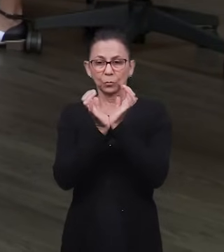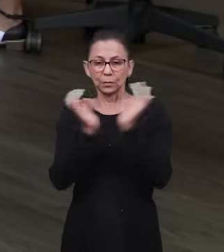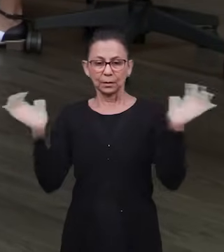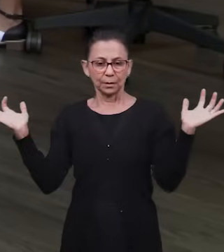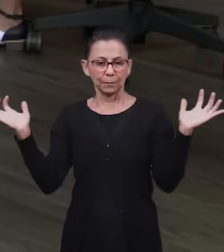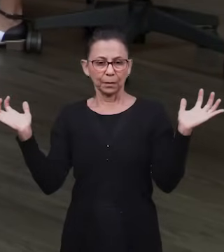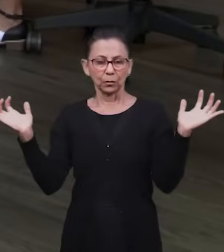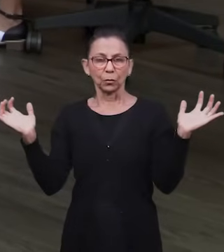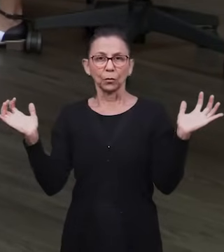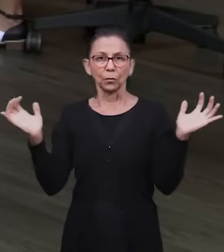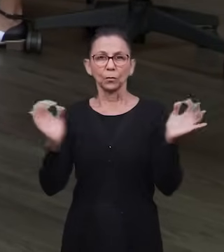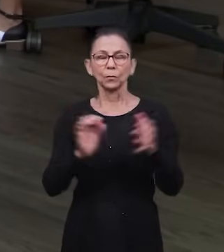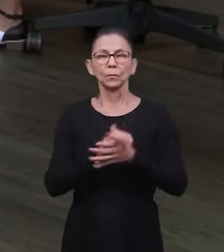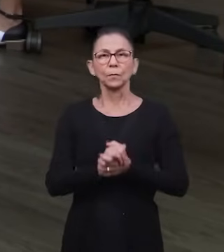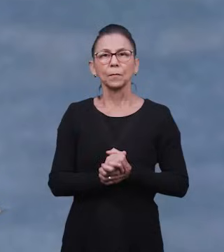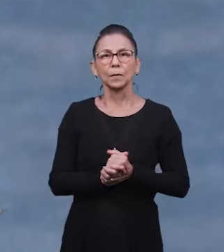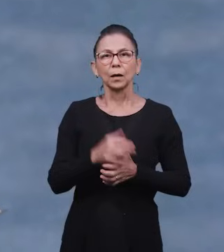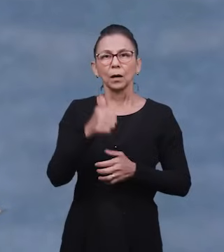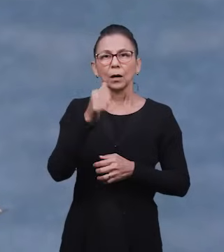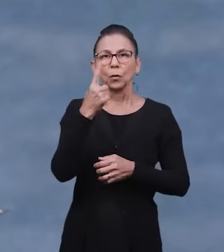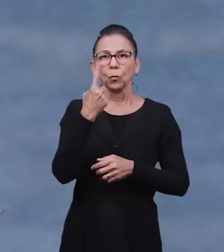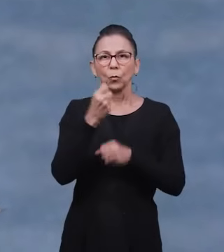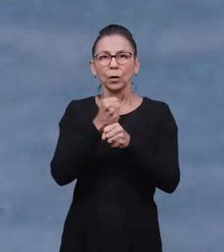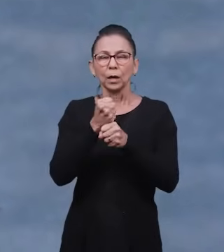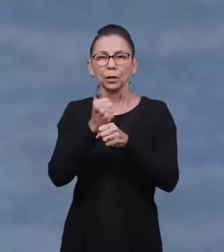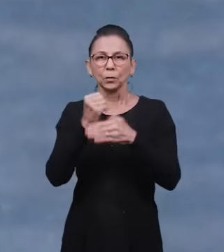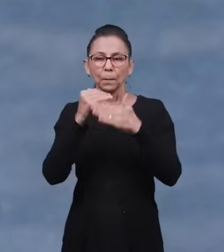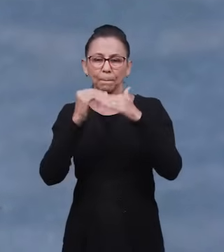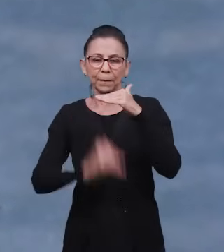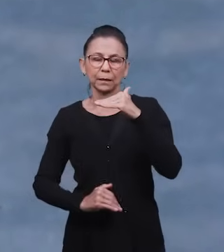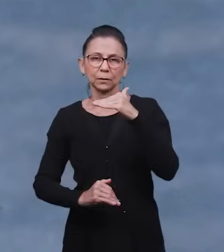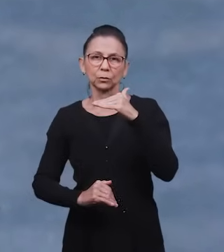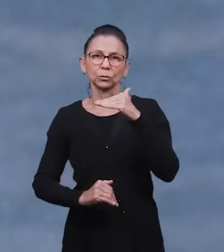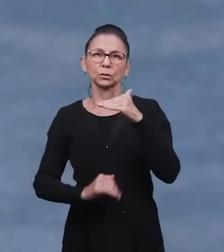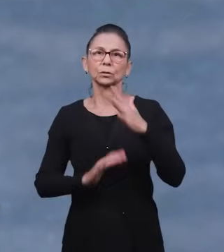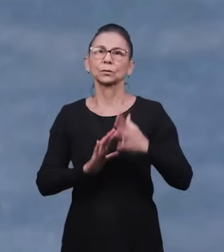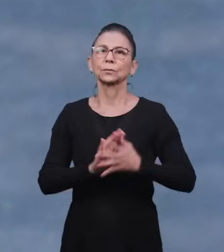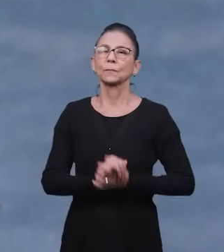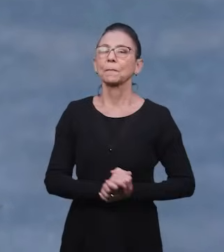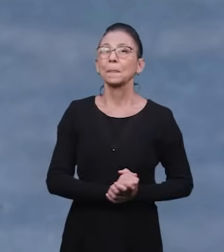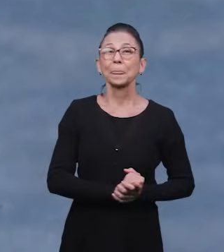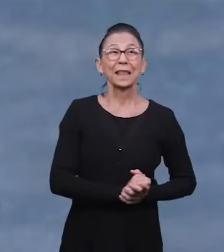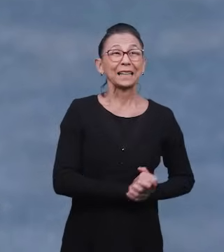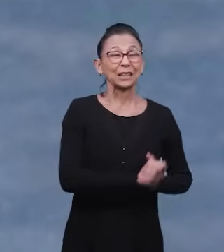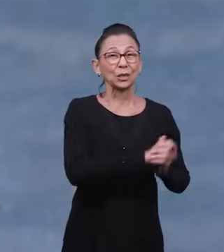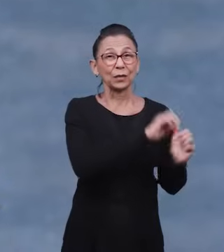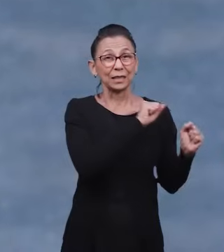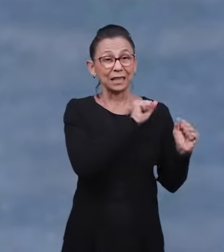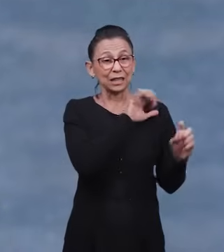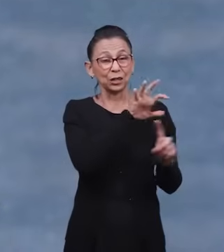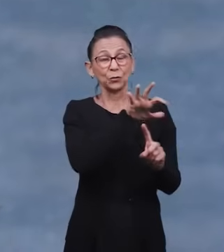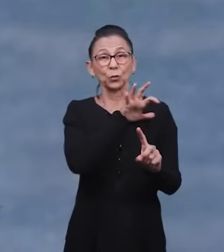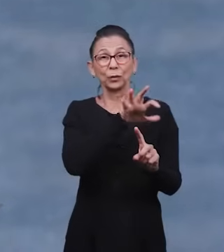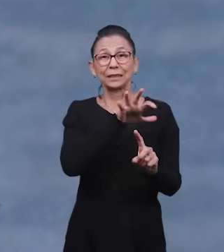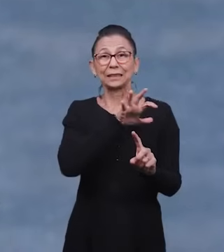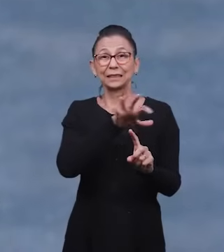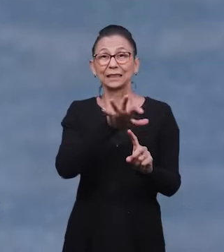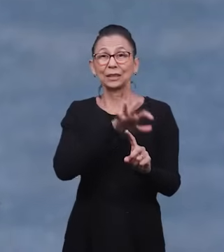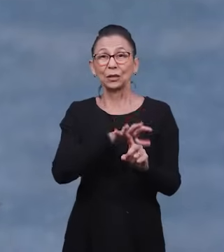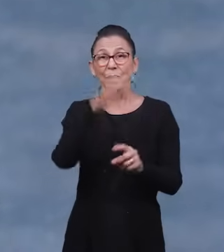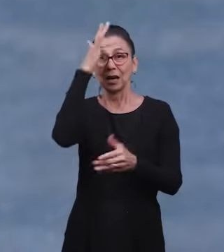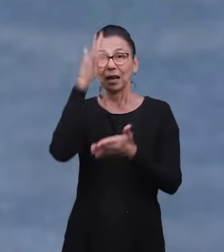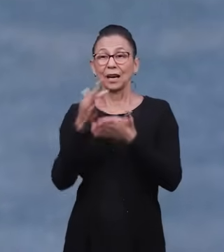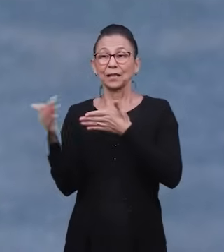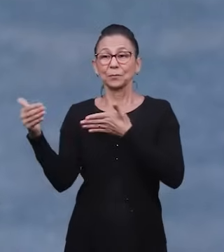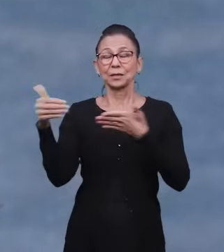em menos de um ano, ele inaugurou a total apostasia em Israel. Total apostasia. O que ele